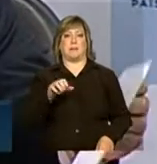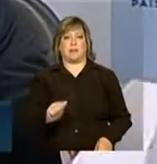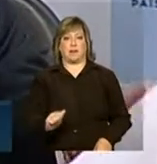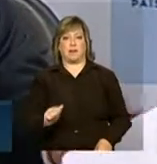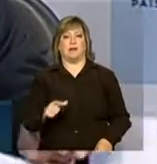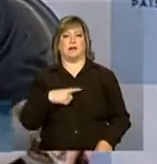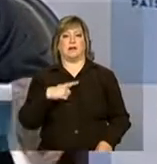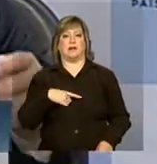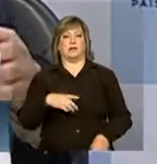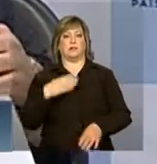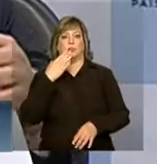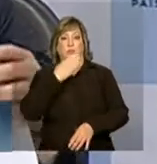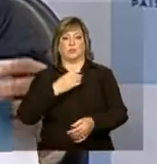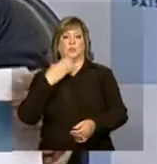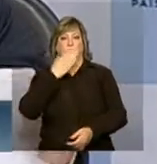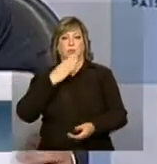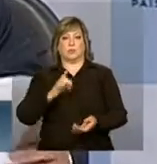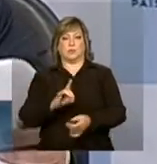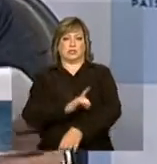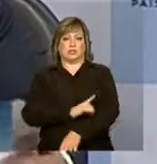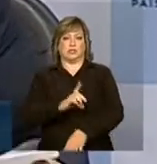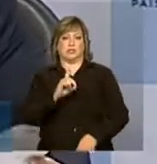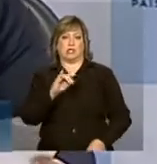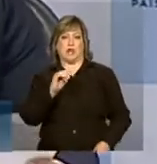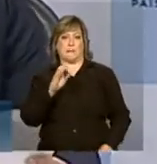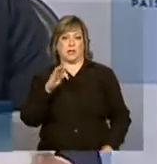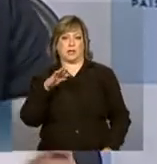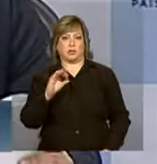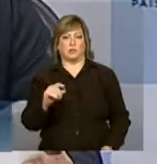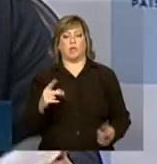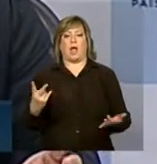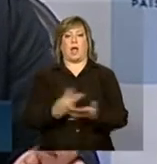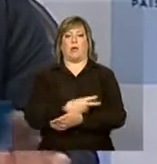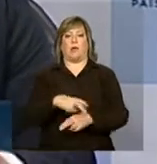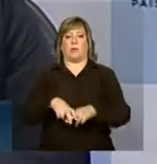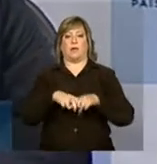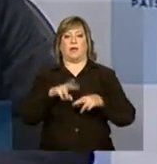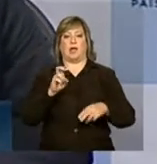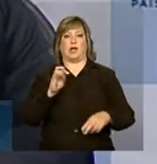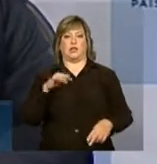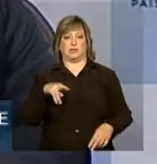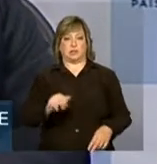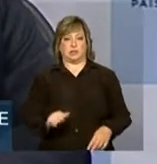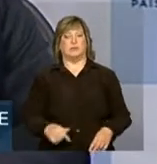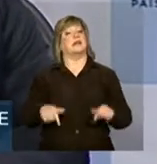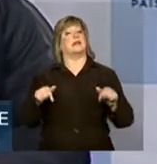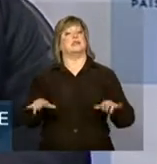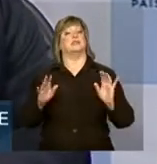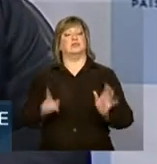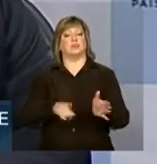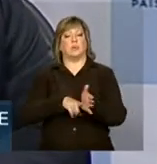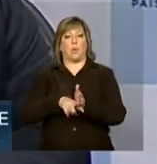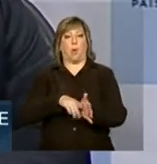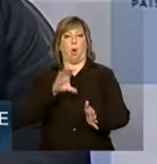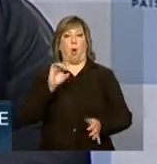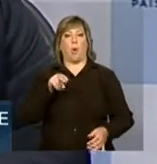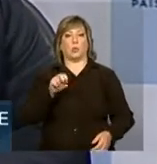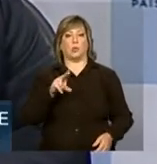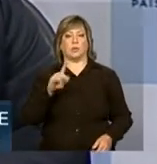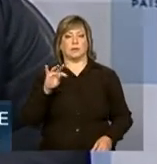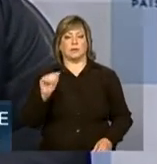patologias que acometem a retina, né? Bom, a consulta pública